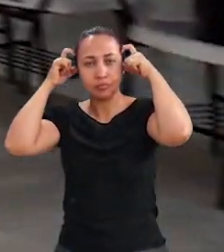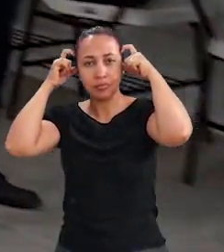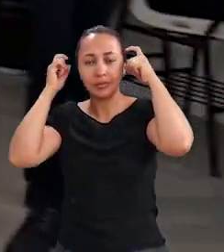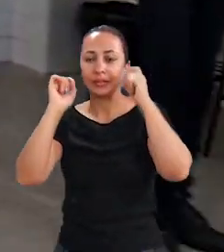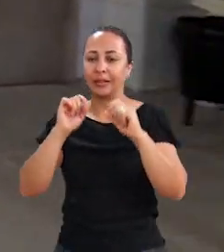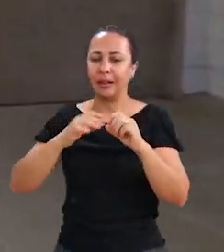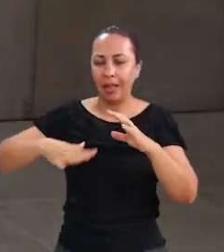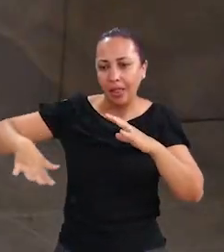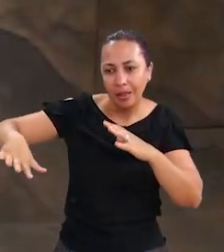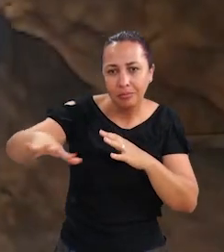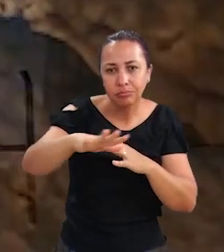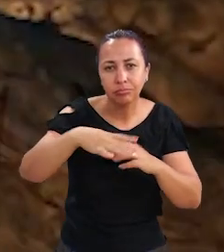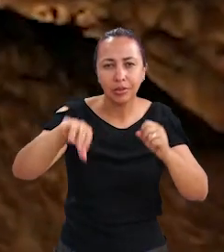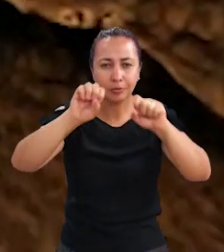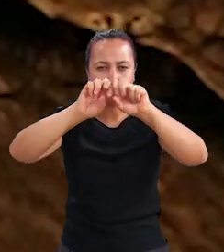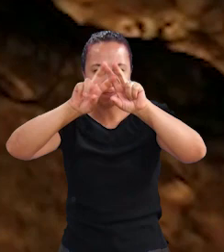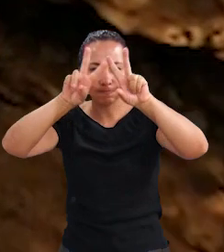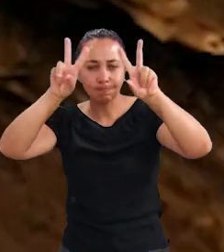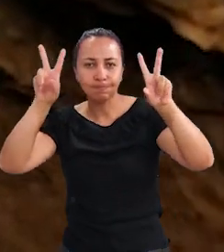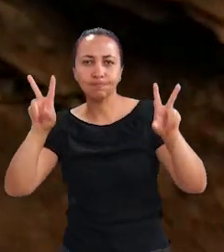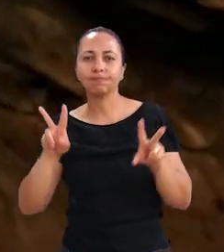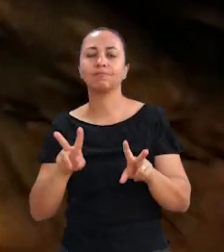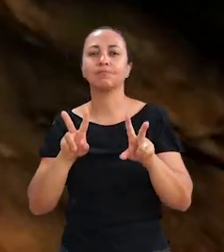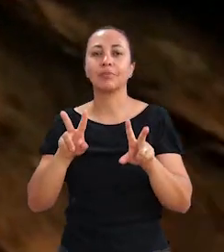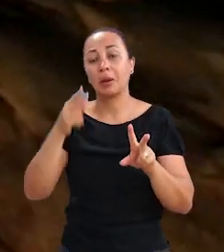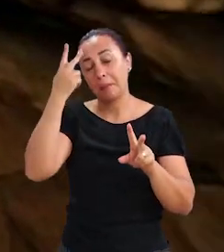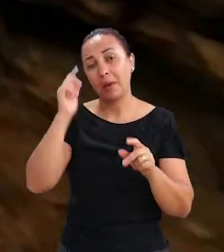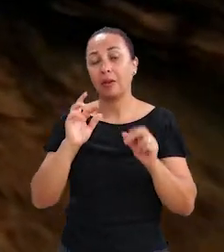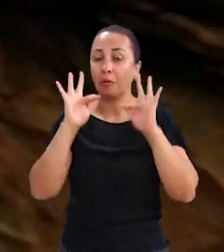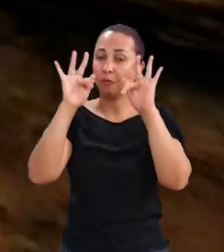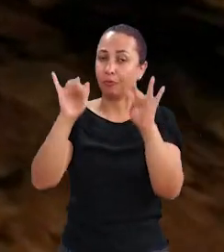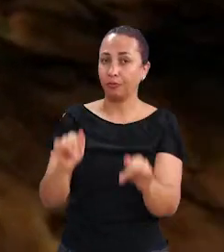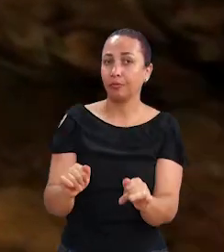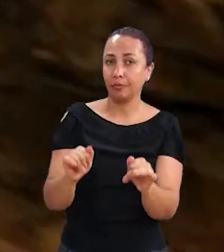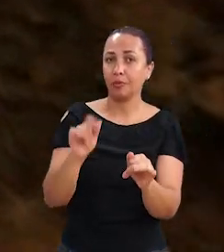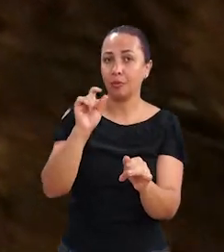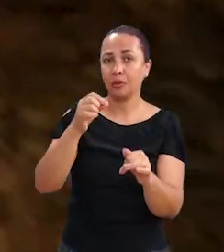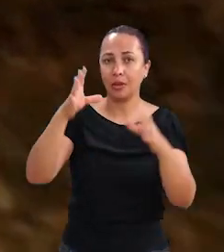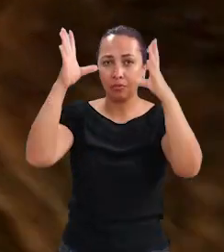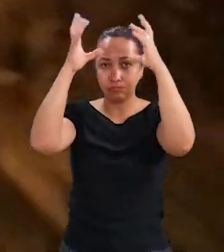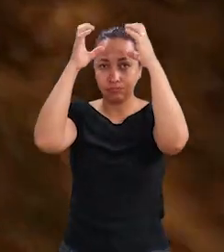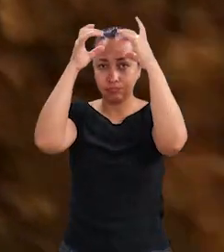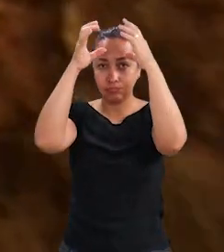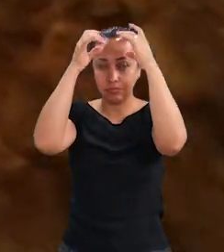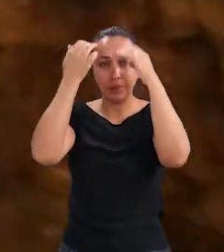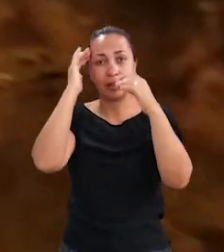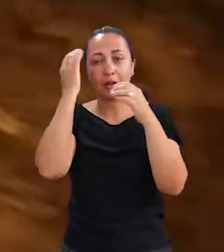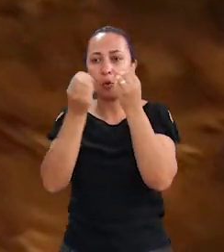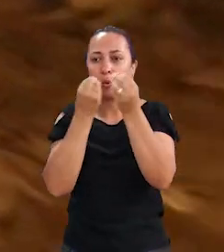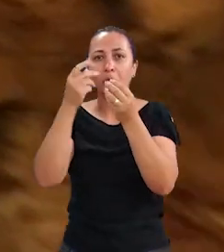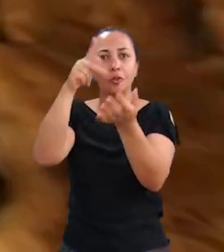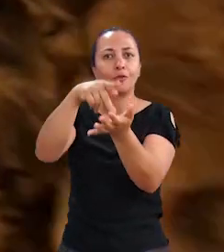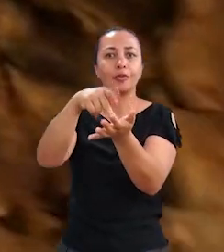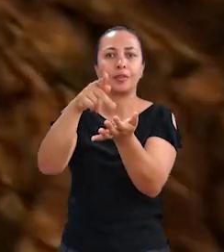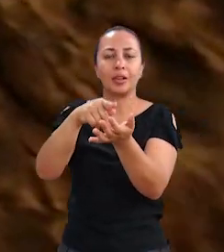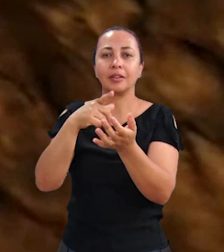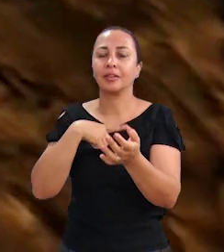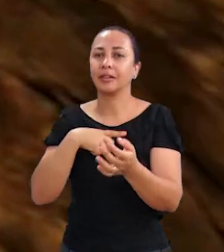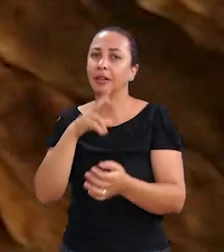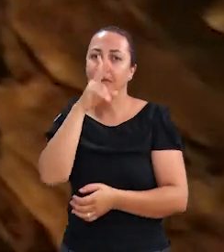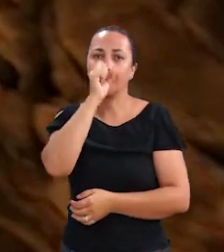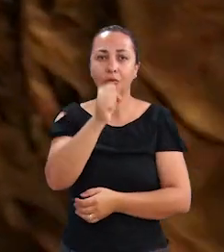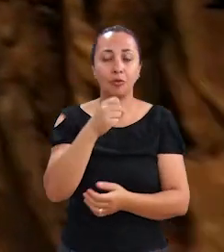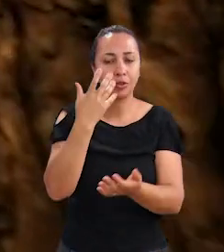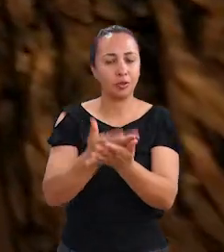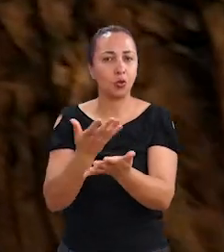óculos de realidade virtual e aquele ambiente digital é criado para esse fim, o seu cérebro interpreta como real